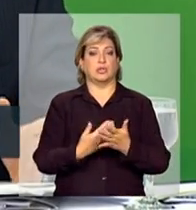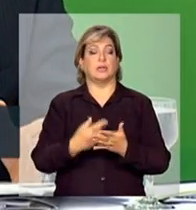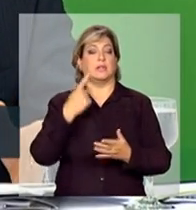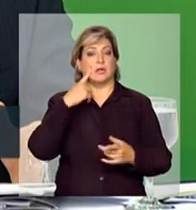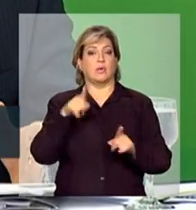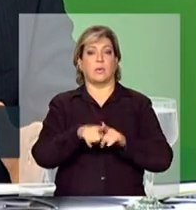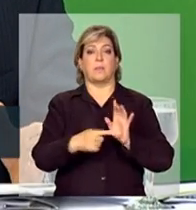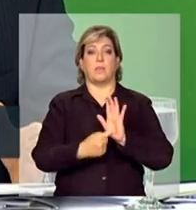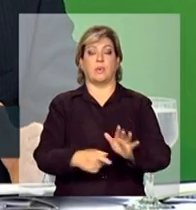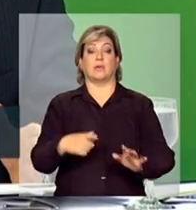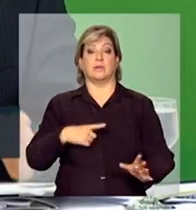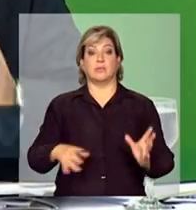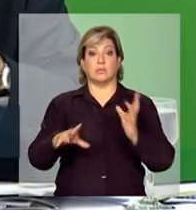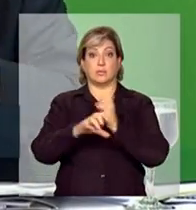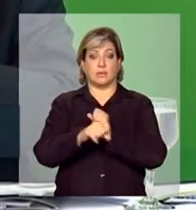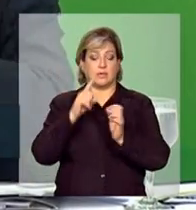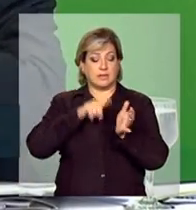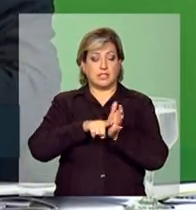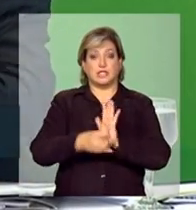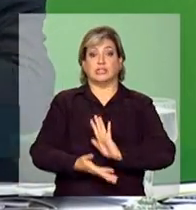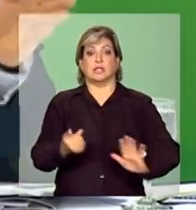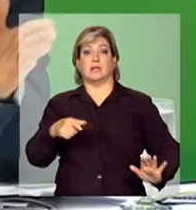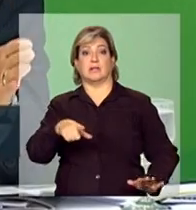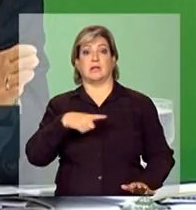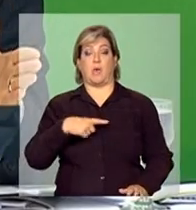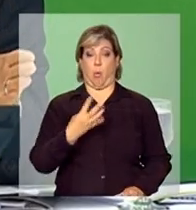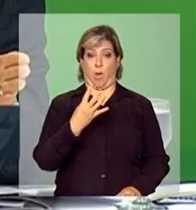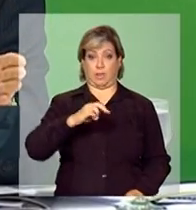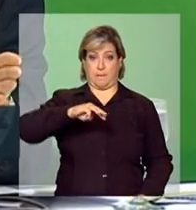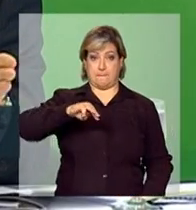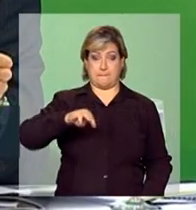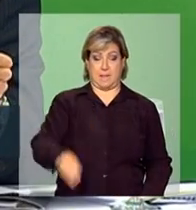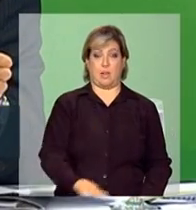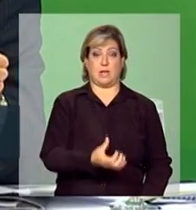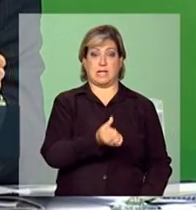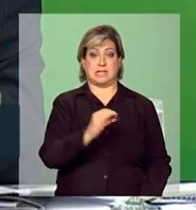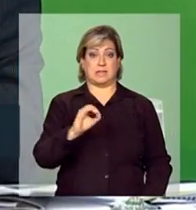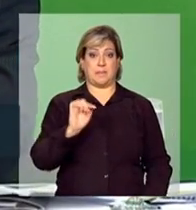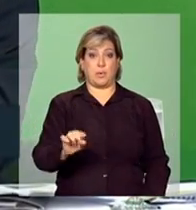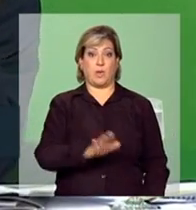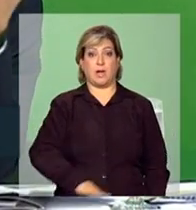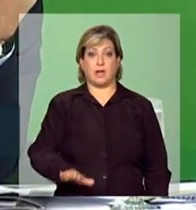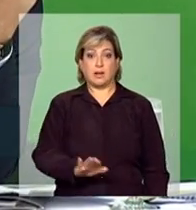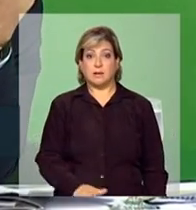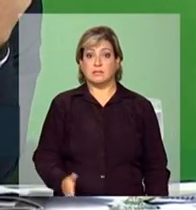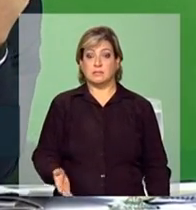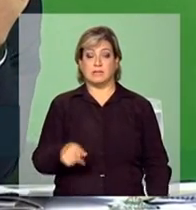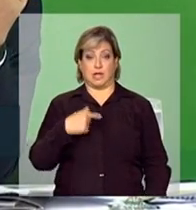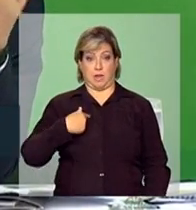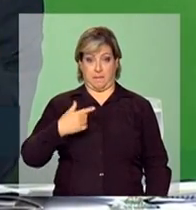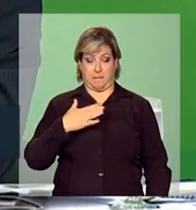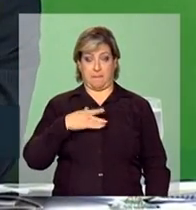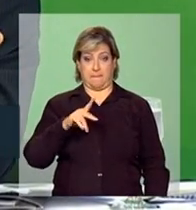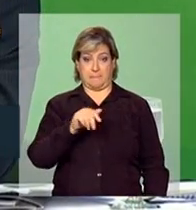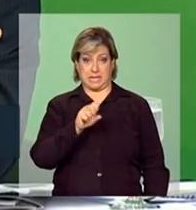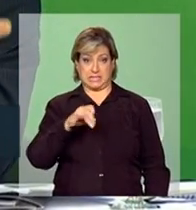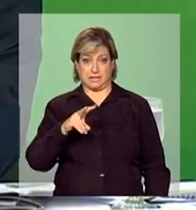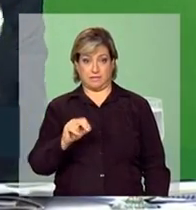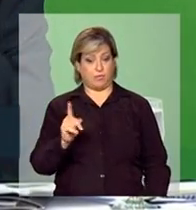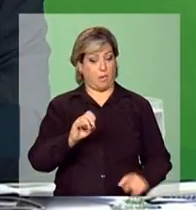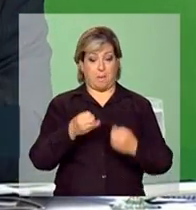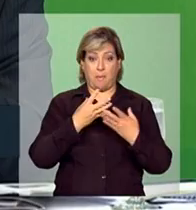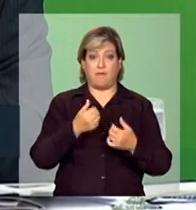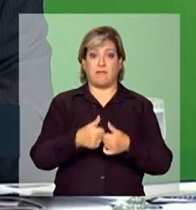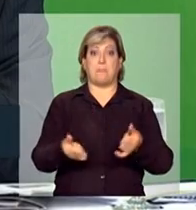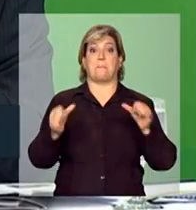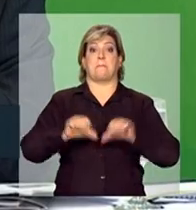4. 600.000 crianças Olha se eu retirar r. 600.000 crianças o meu passivo que não é bom fica muito pior só